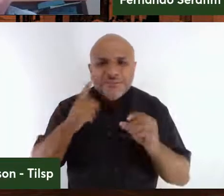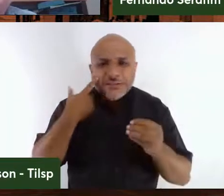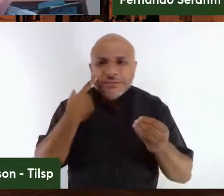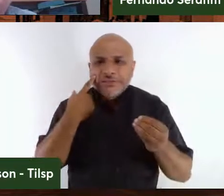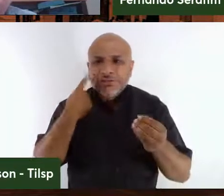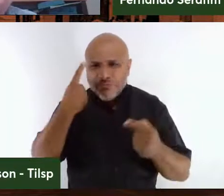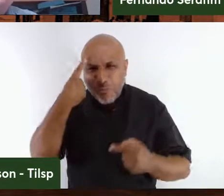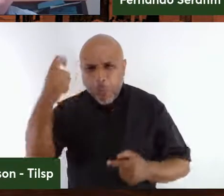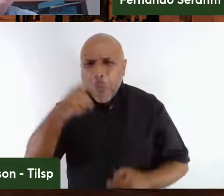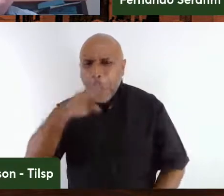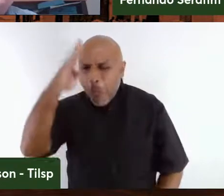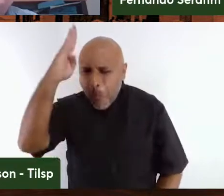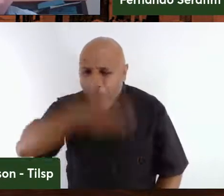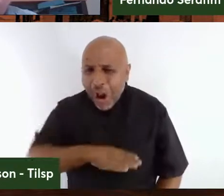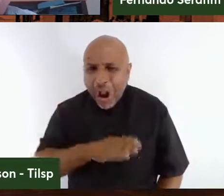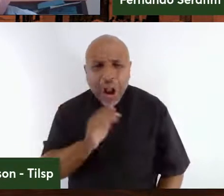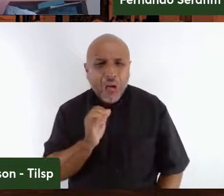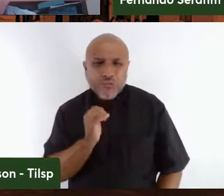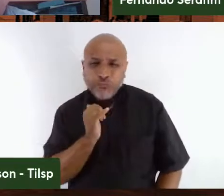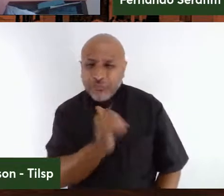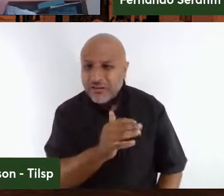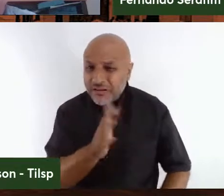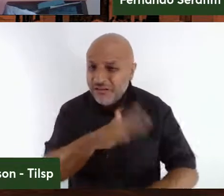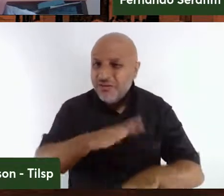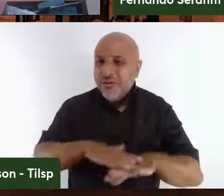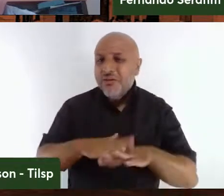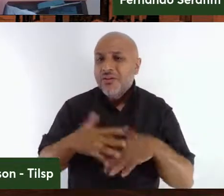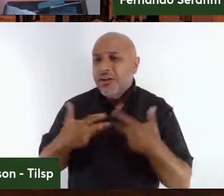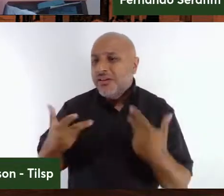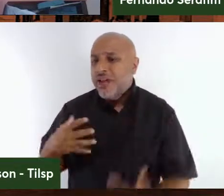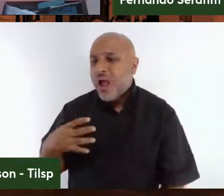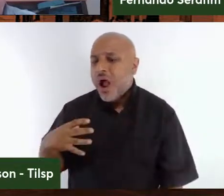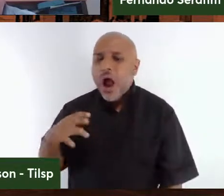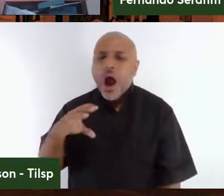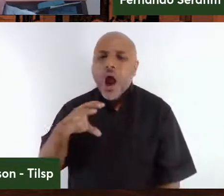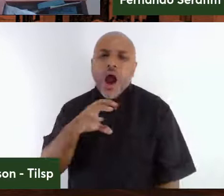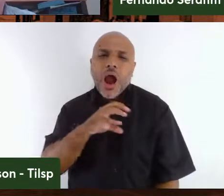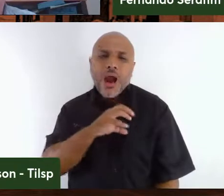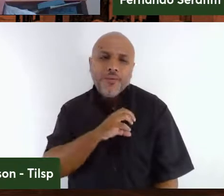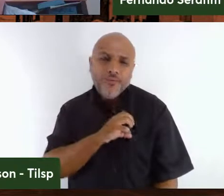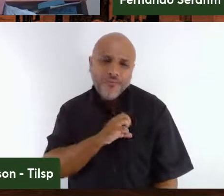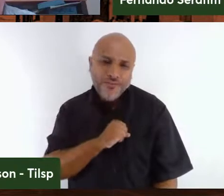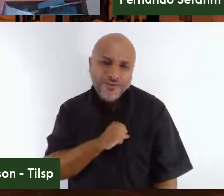foi numa cena, numa relação amorosa com Yacoub. Também isso